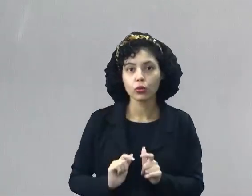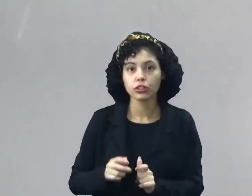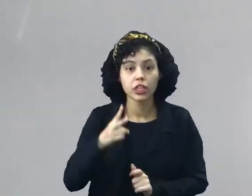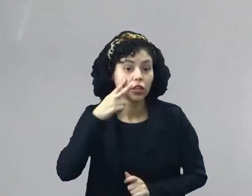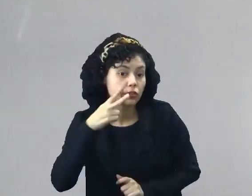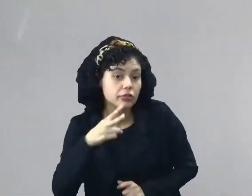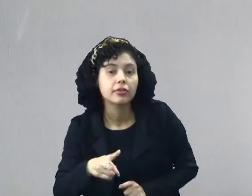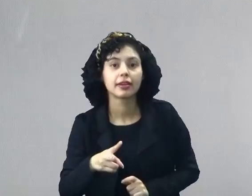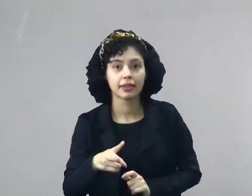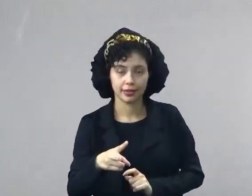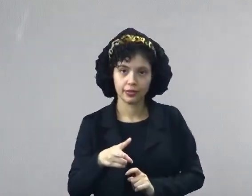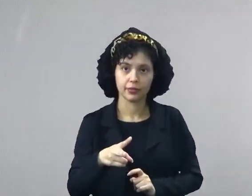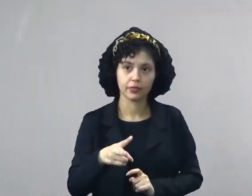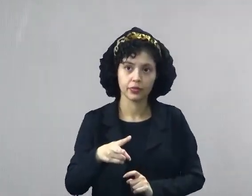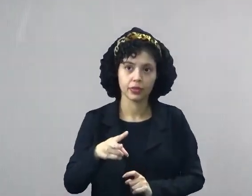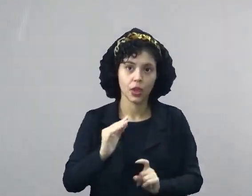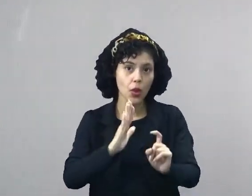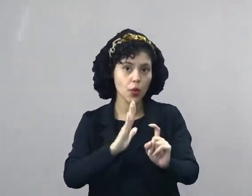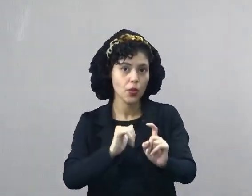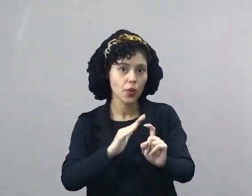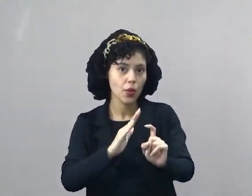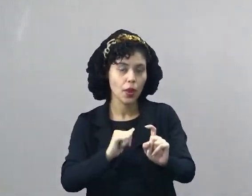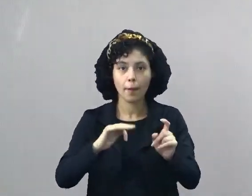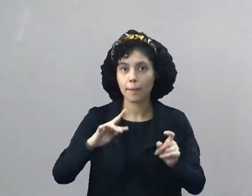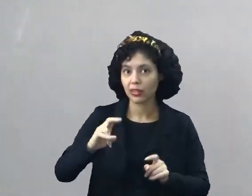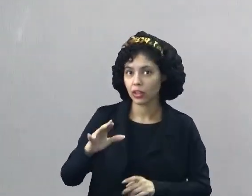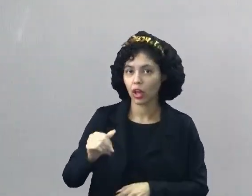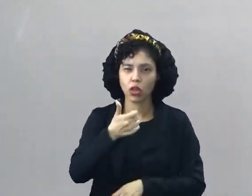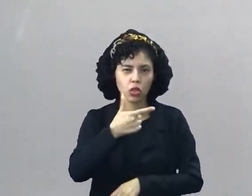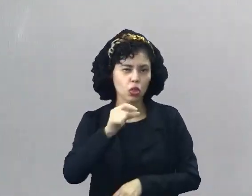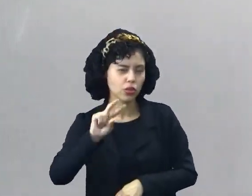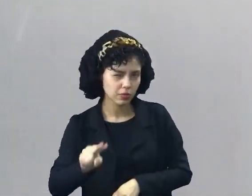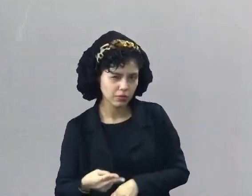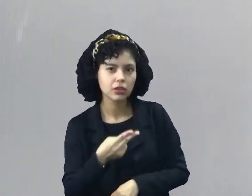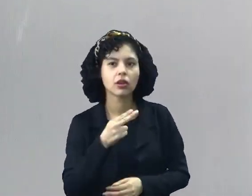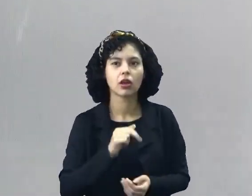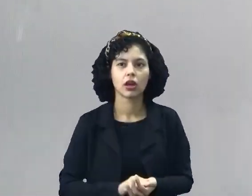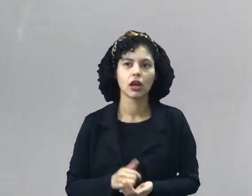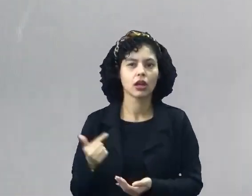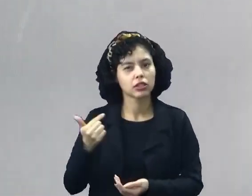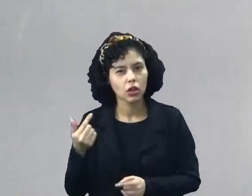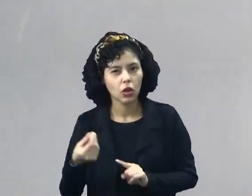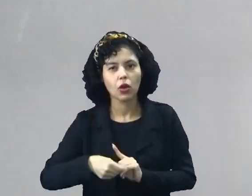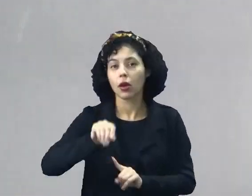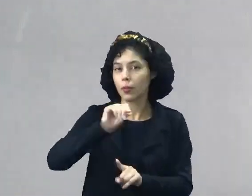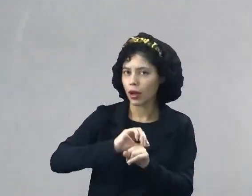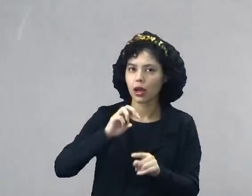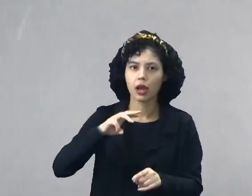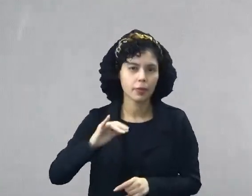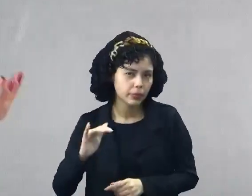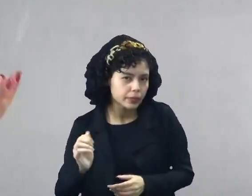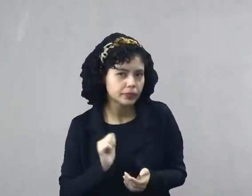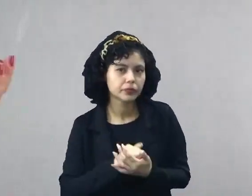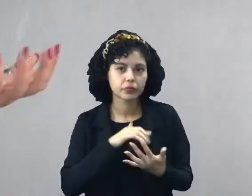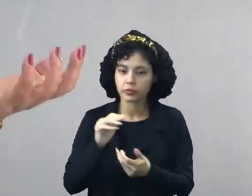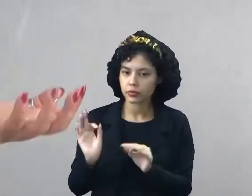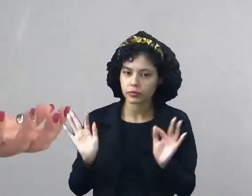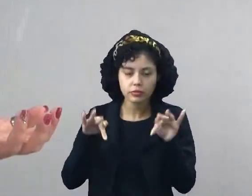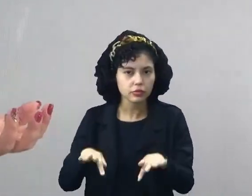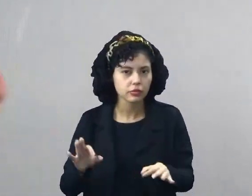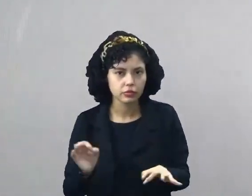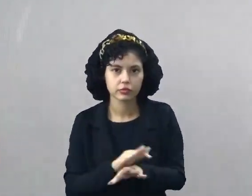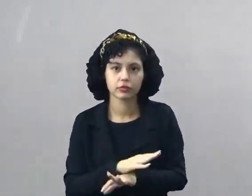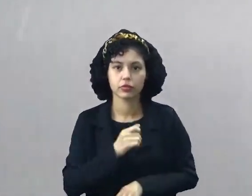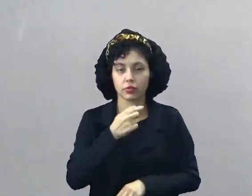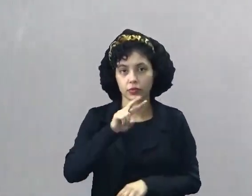tem aquela mística, né, em volta ali do ano 2000, né? Segundo o calendário maia, né, o mundo vai acabar lá